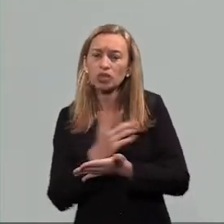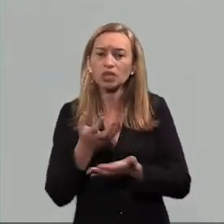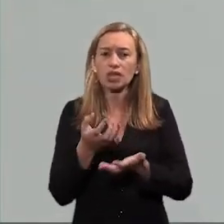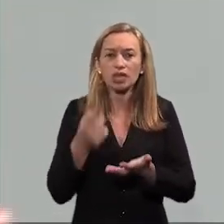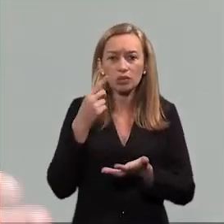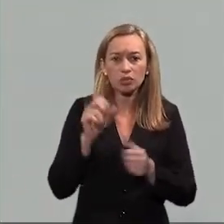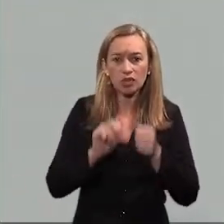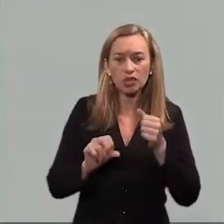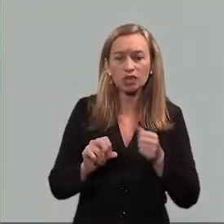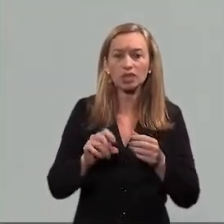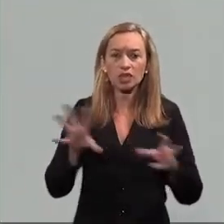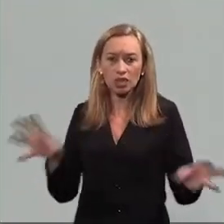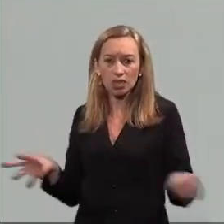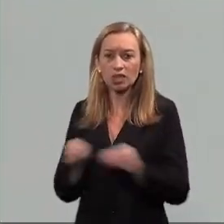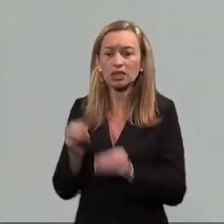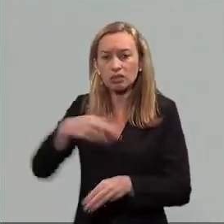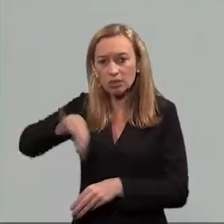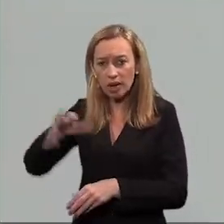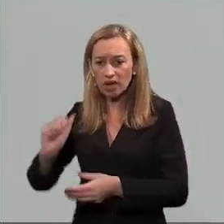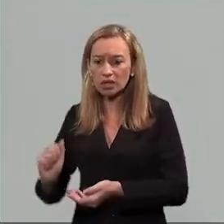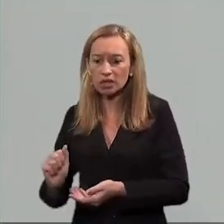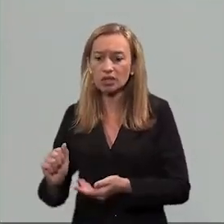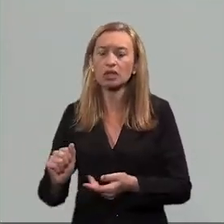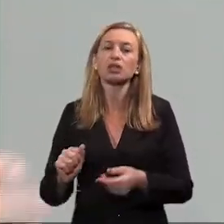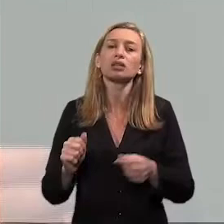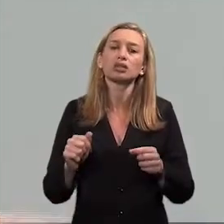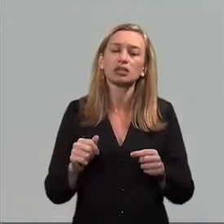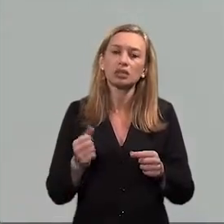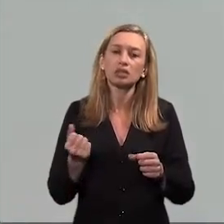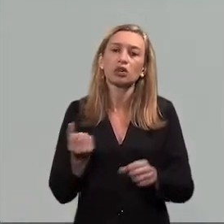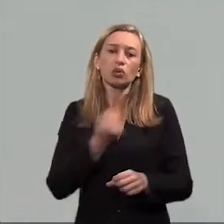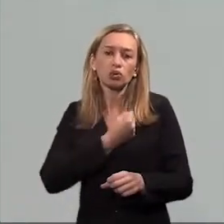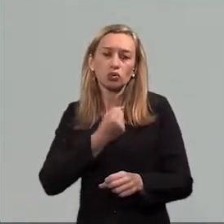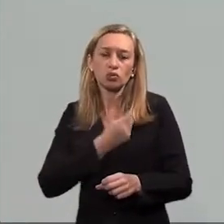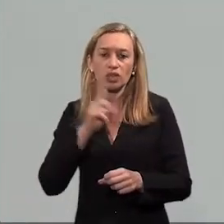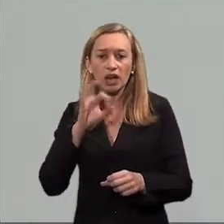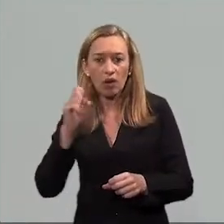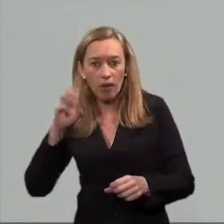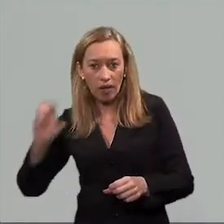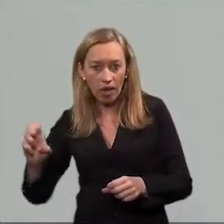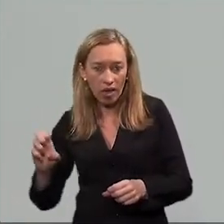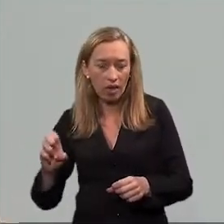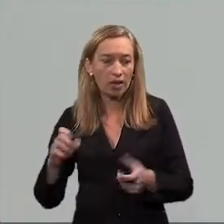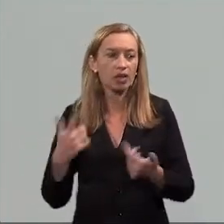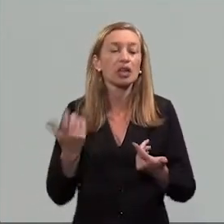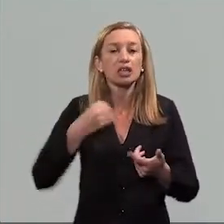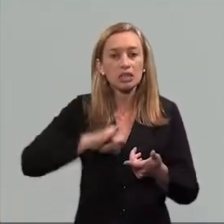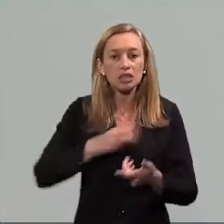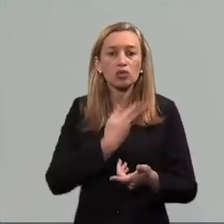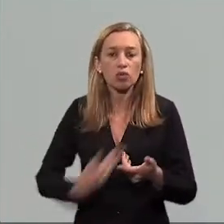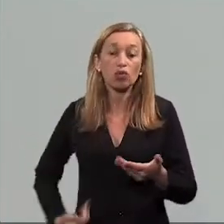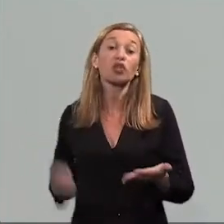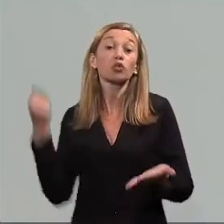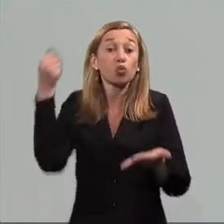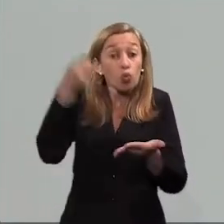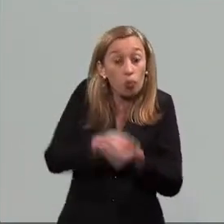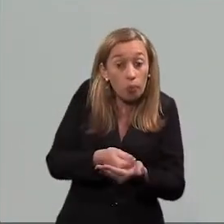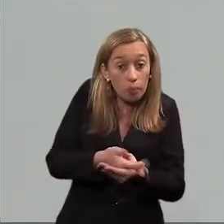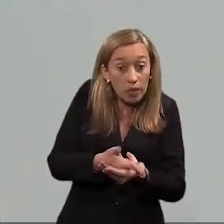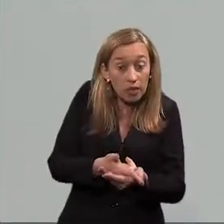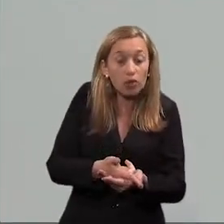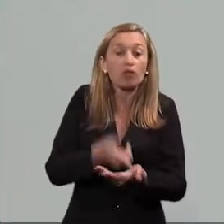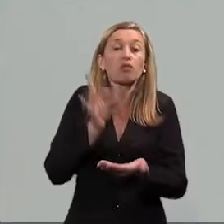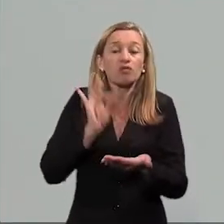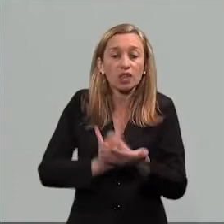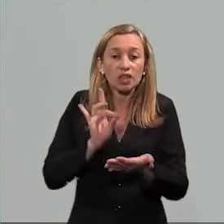Por exemplo, o processo da segregação de massas, a operação Delaware, se o governo realmente